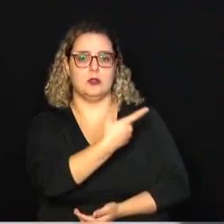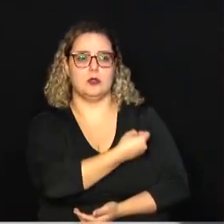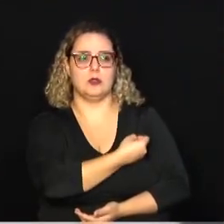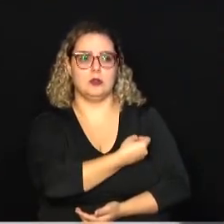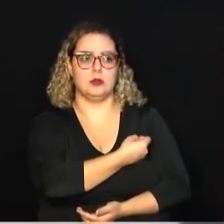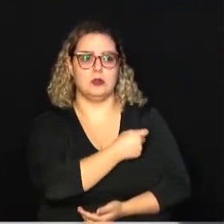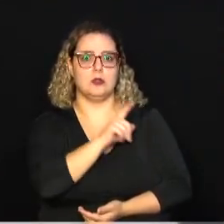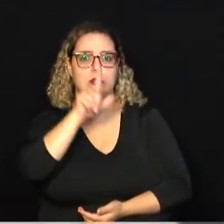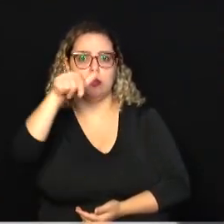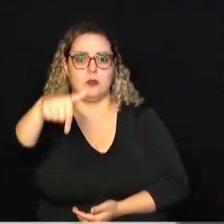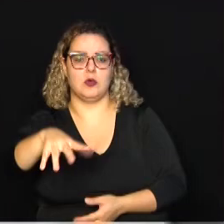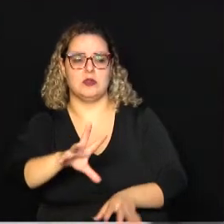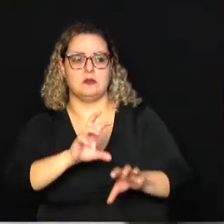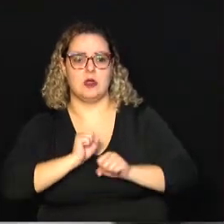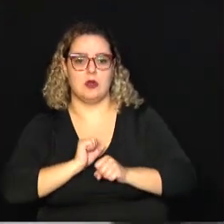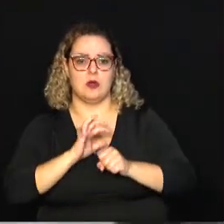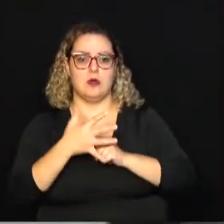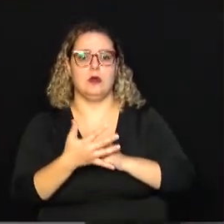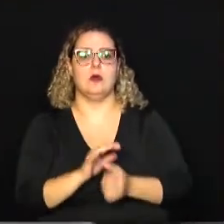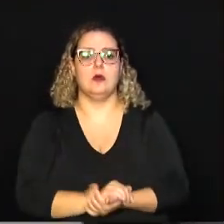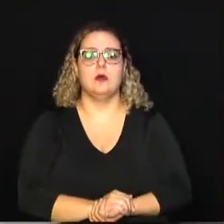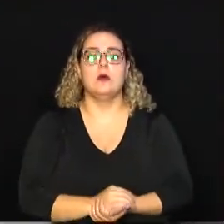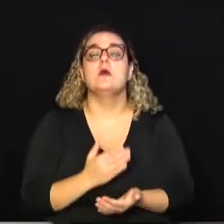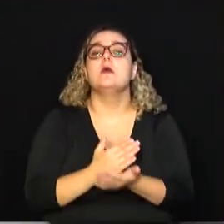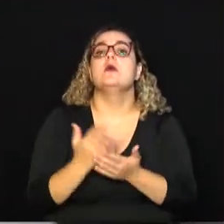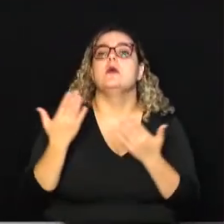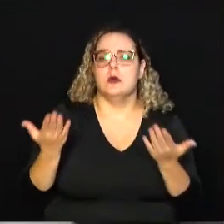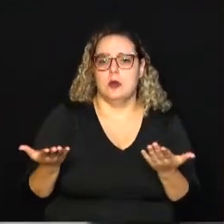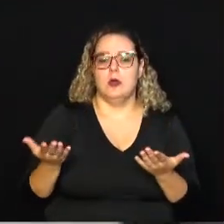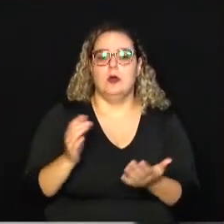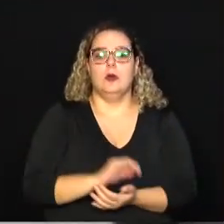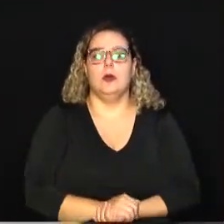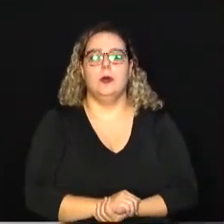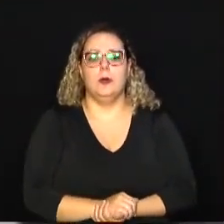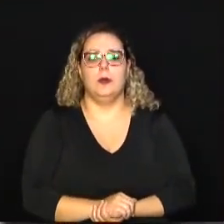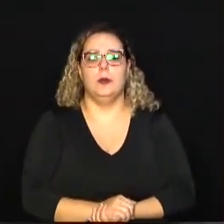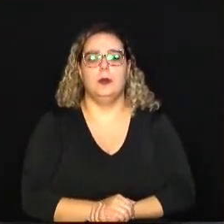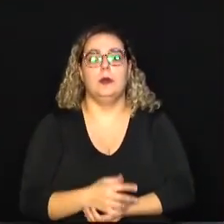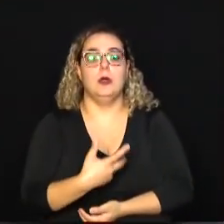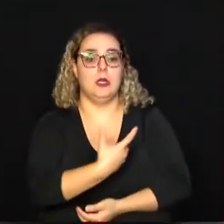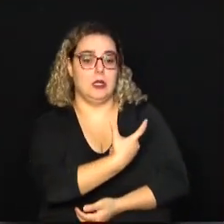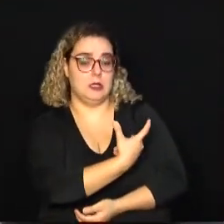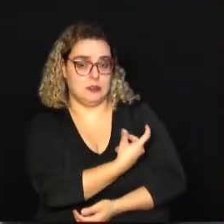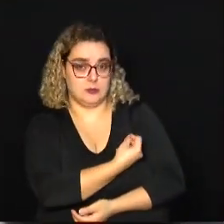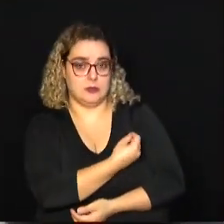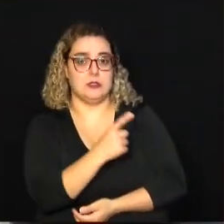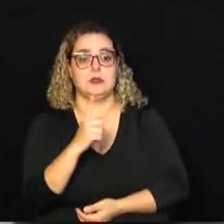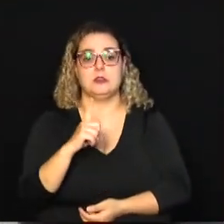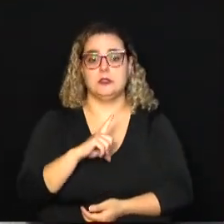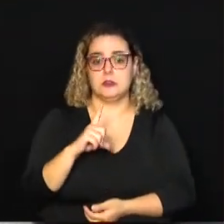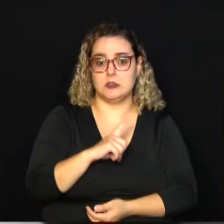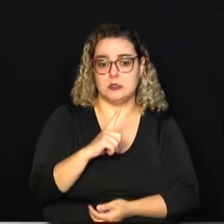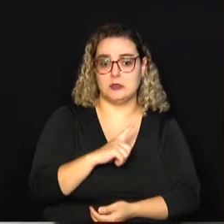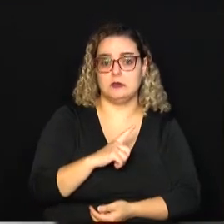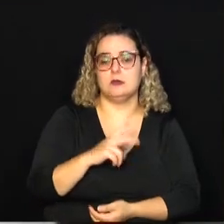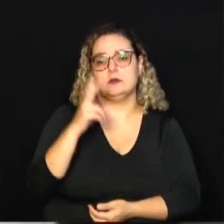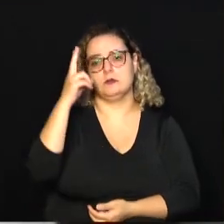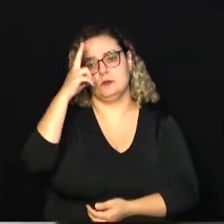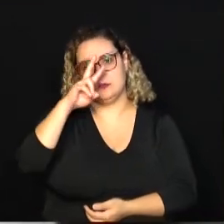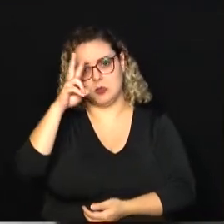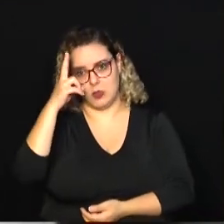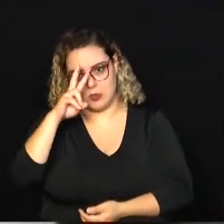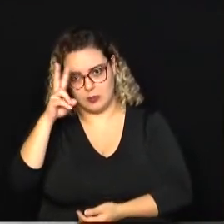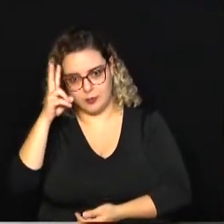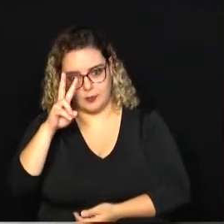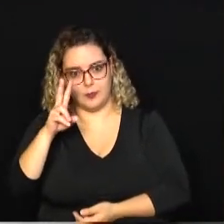tendo reação. Então vamos começar pela Adriana. Pessoal, é o seguinte: as vacinas que nós temos, vamos lembrar que elas